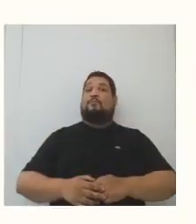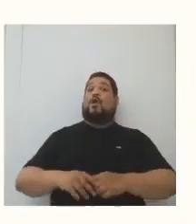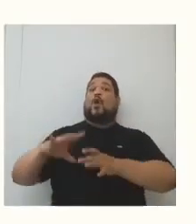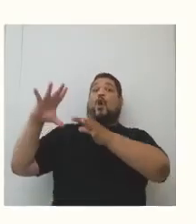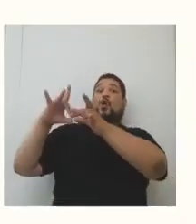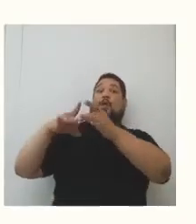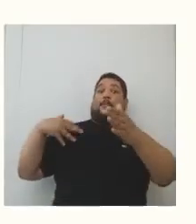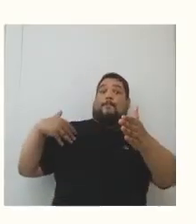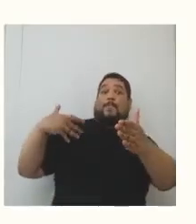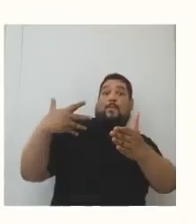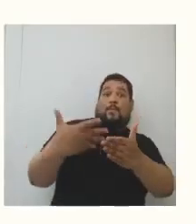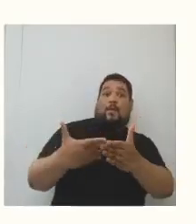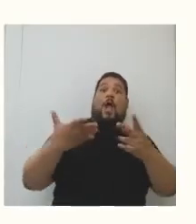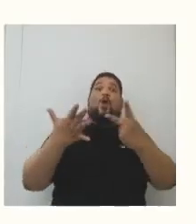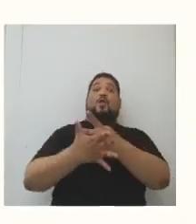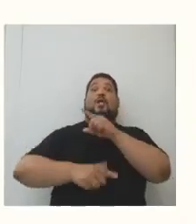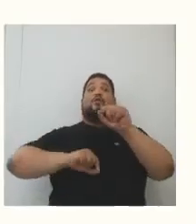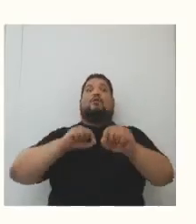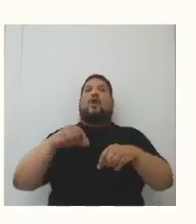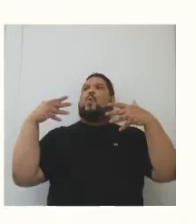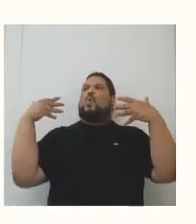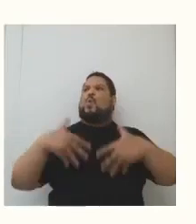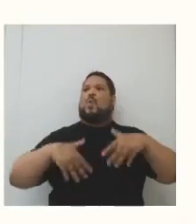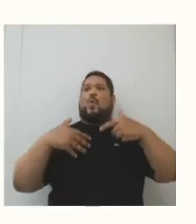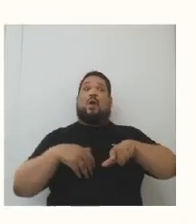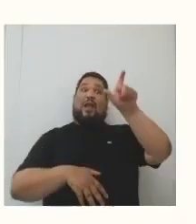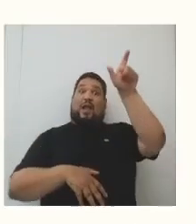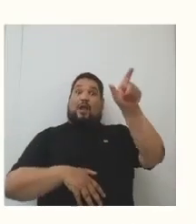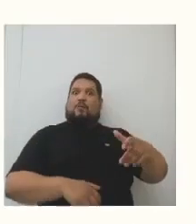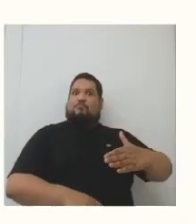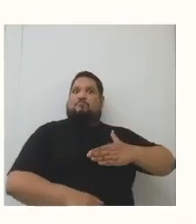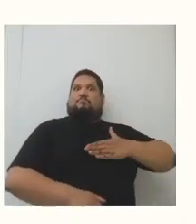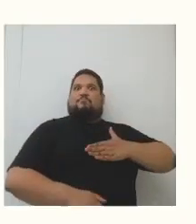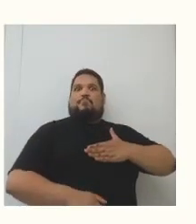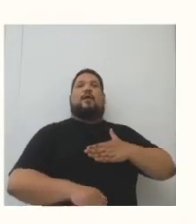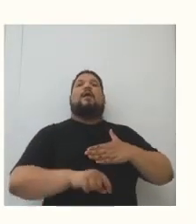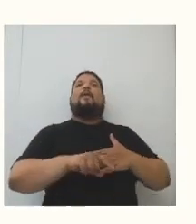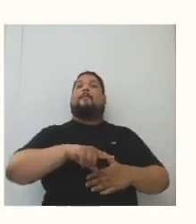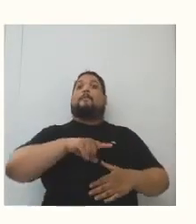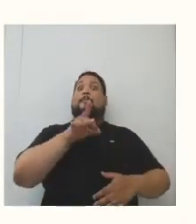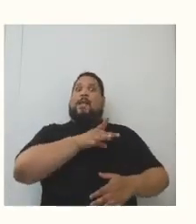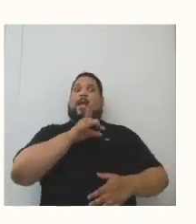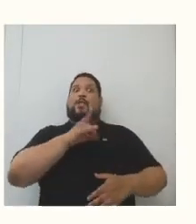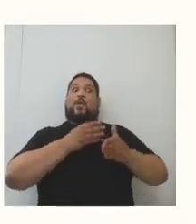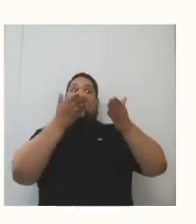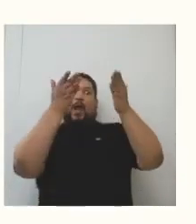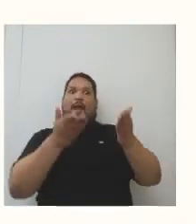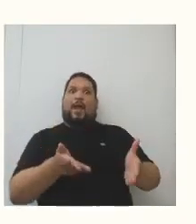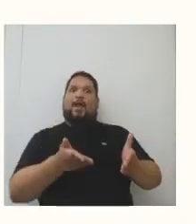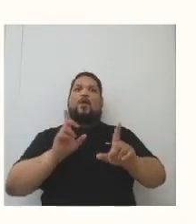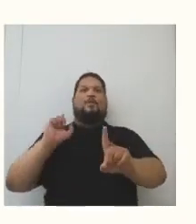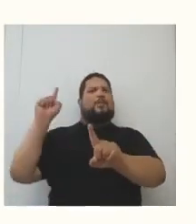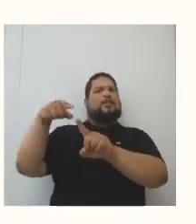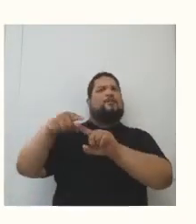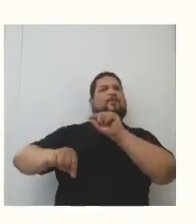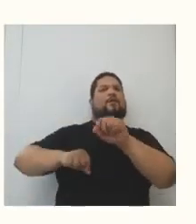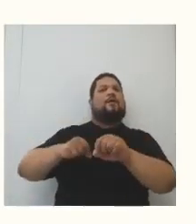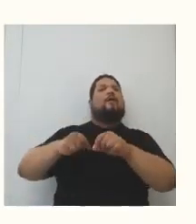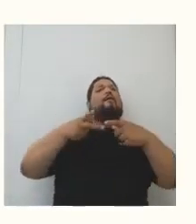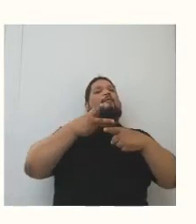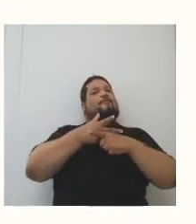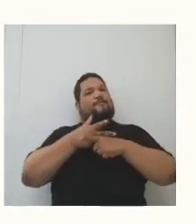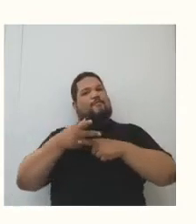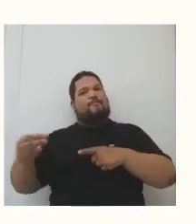Está aí o terrível e temido Napoleão Bonaparte na história. O que é que se sabe? O objetivo, então, é vencer a